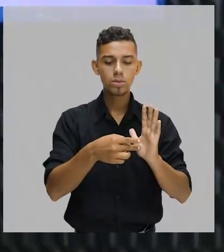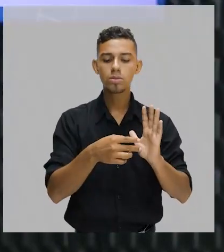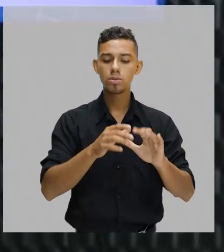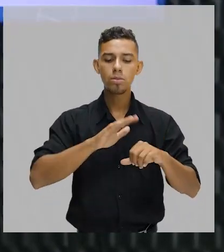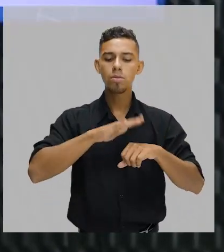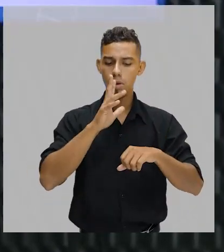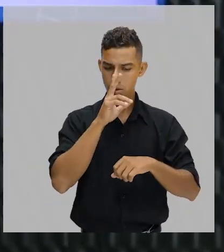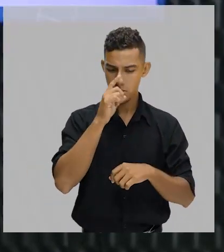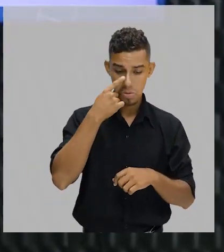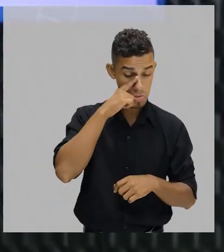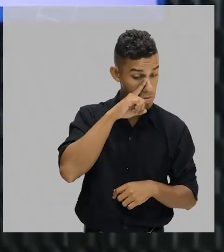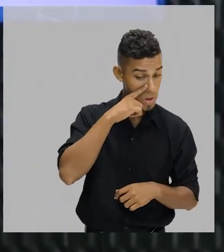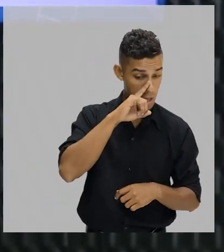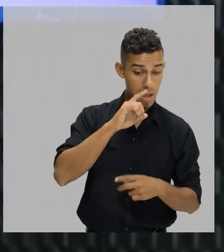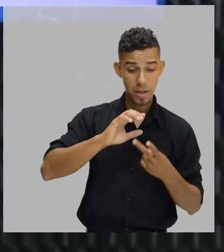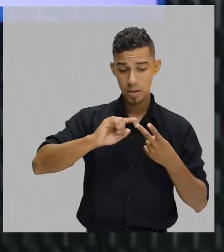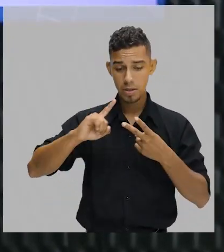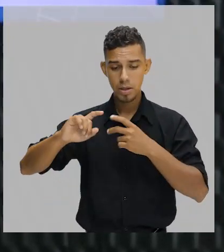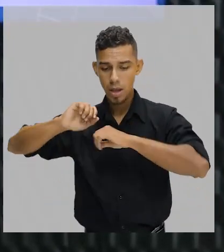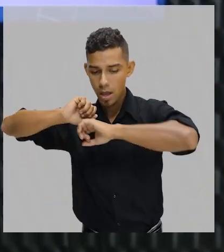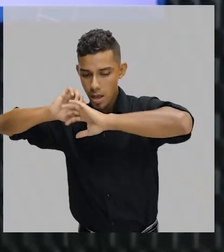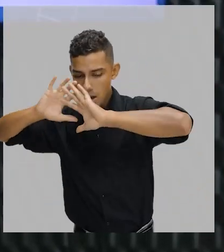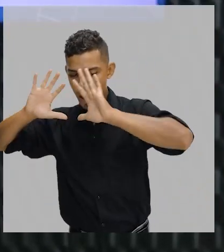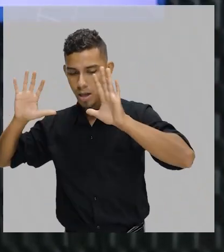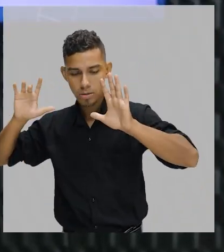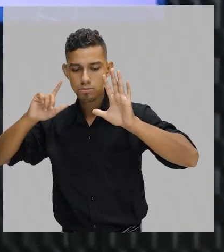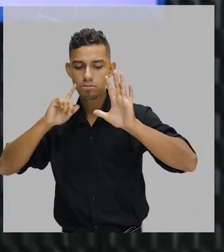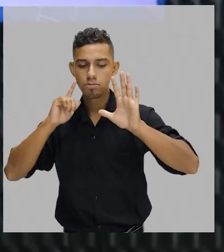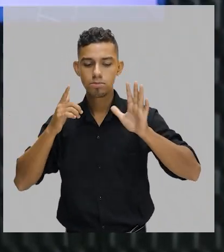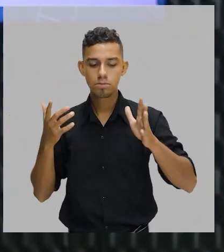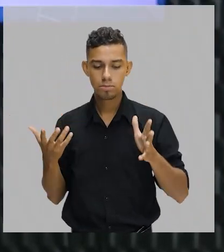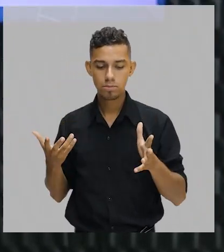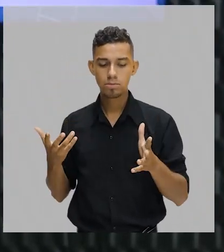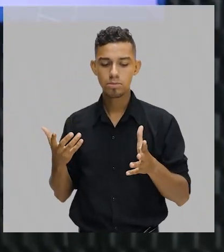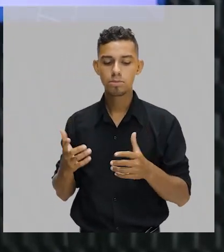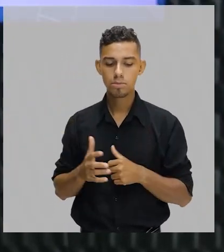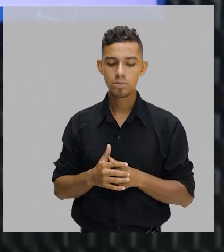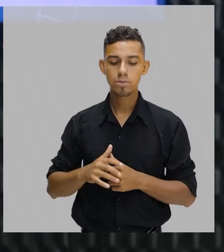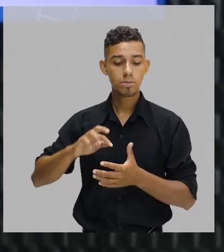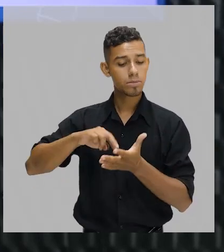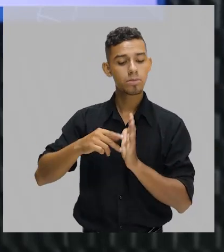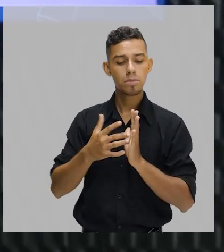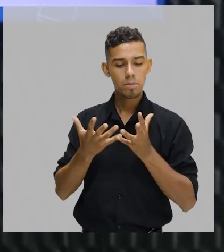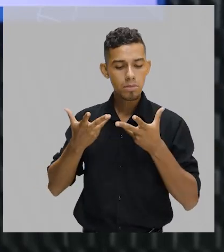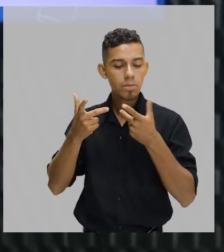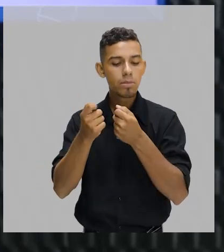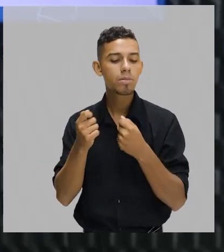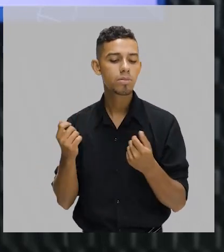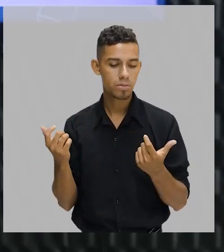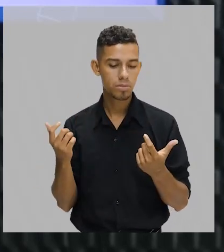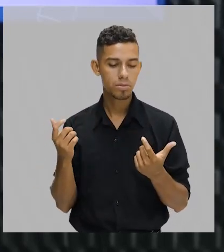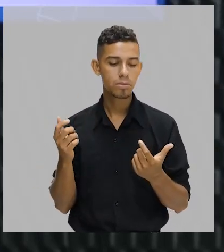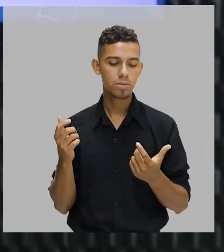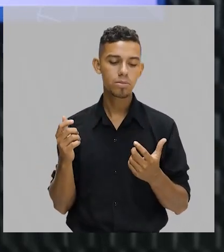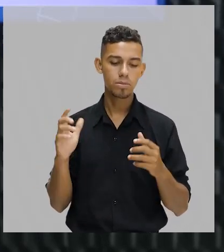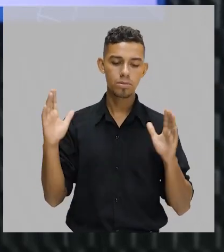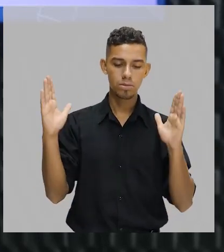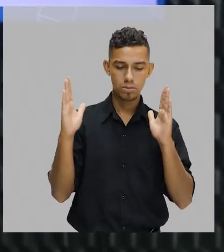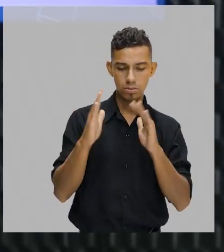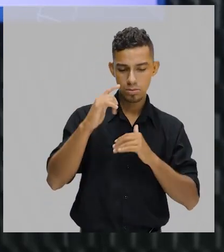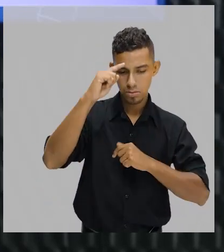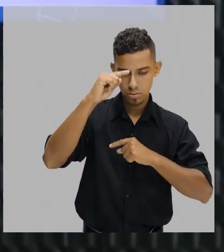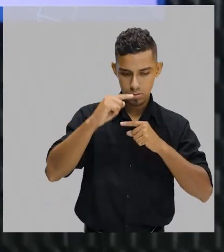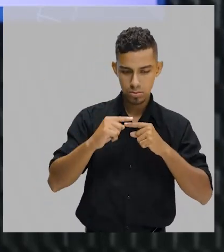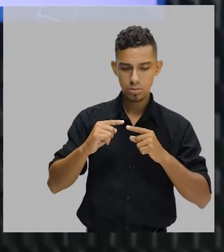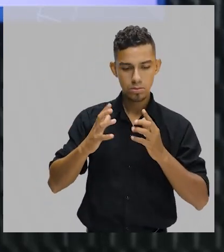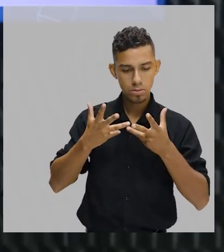era mais perigoso. Se os caçadores eram desenhados ou pintados em tamanho maior, eles eram mais habilidosos. E em tamanho menor, menos habilidosos.